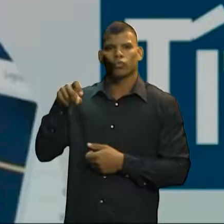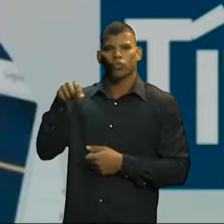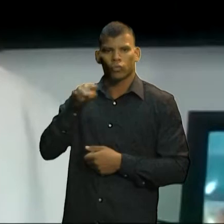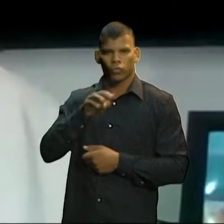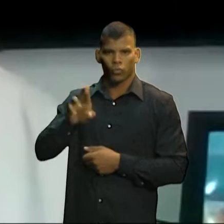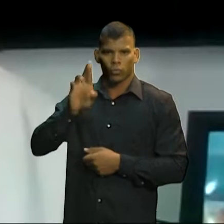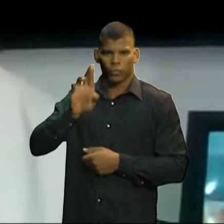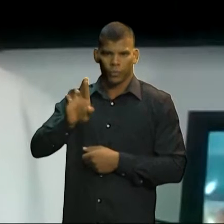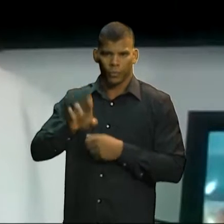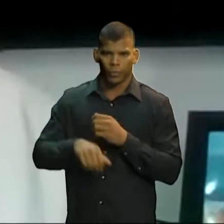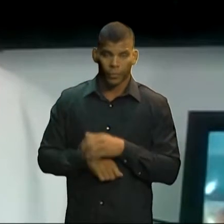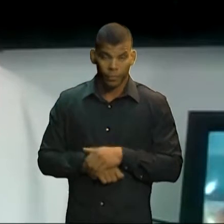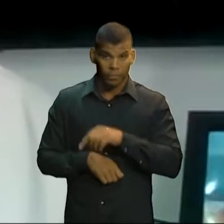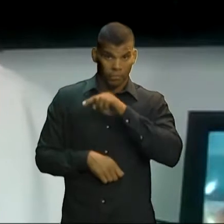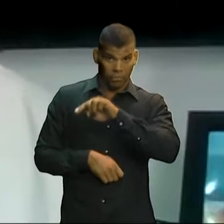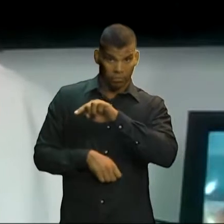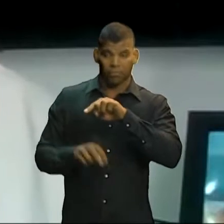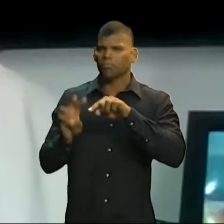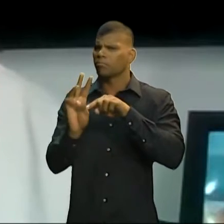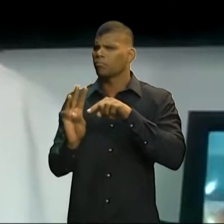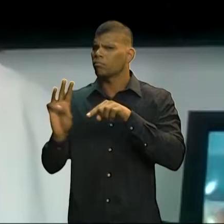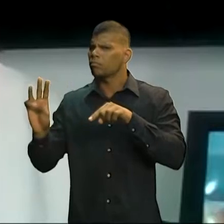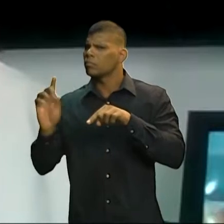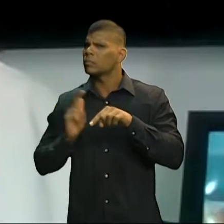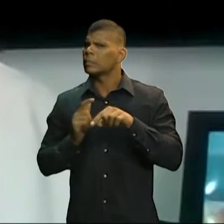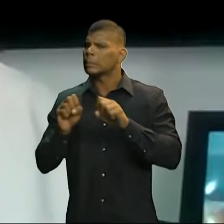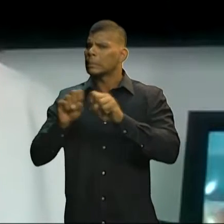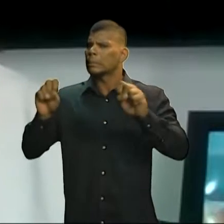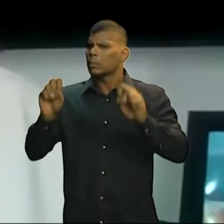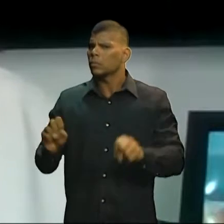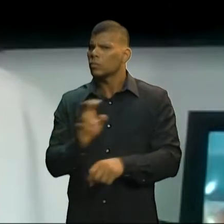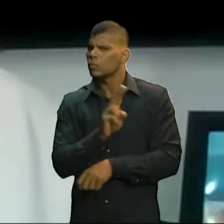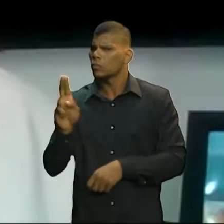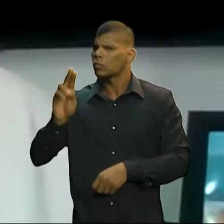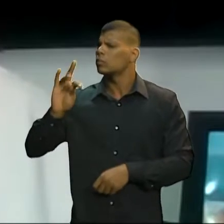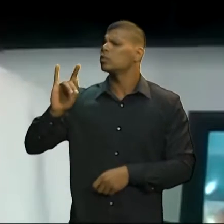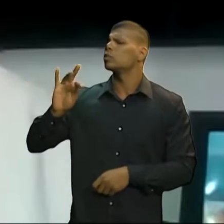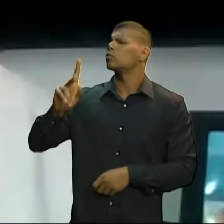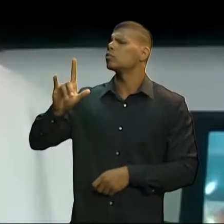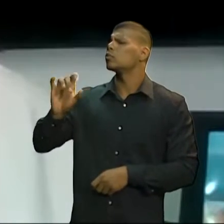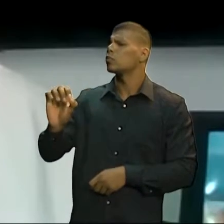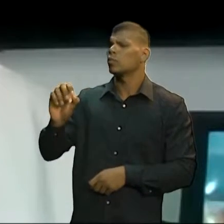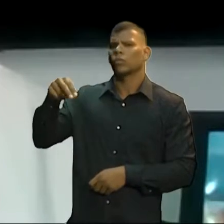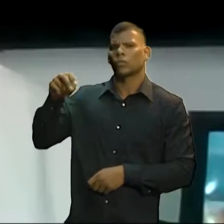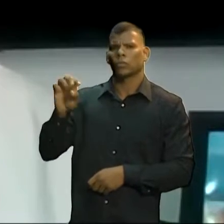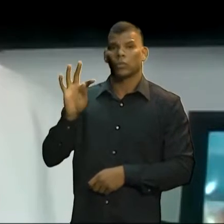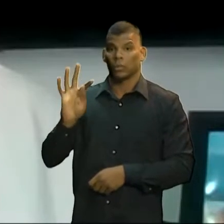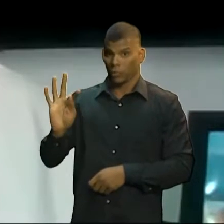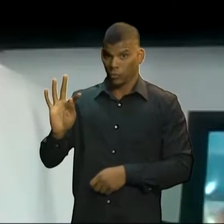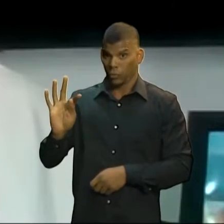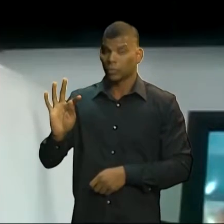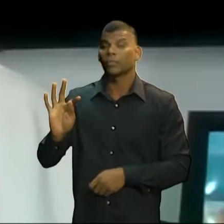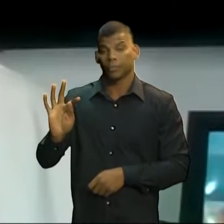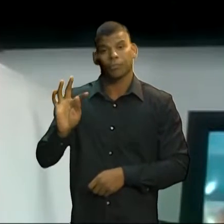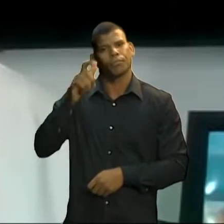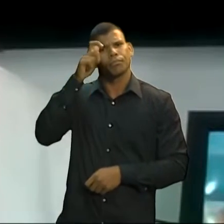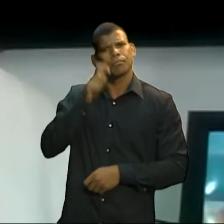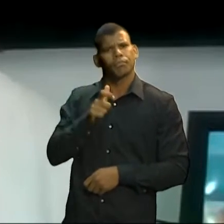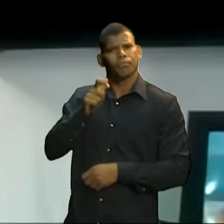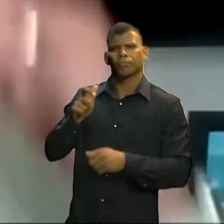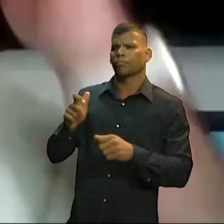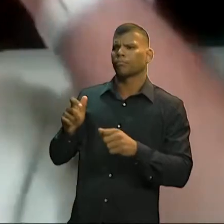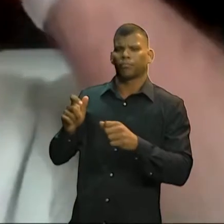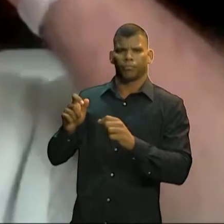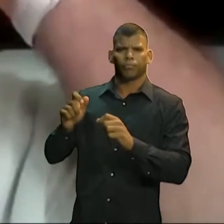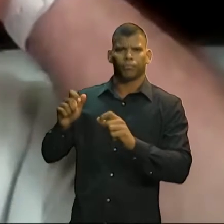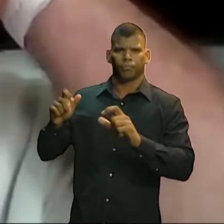tre-ce.jus.br. Lá tem um sistema Título Net, ele está bem em destaque, tá? O eleitor vai